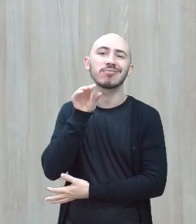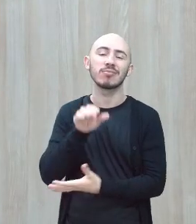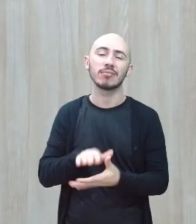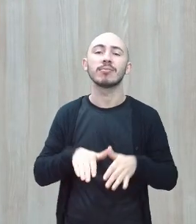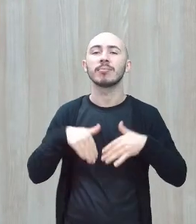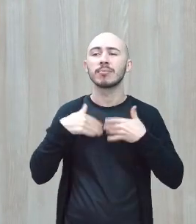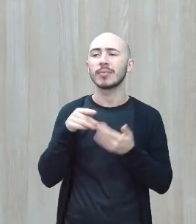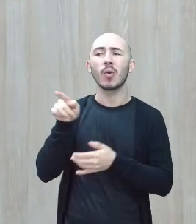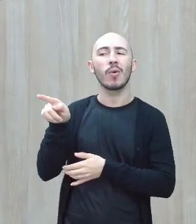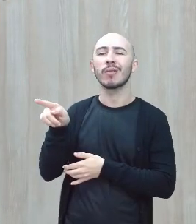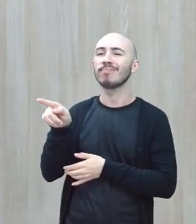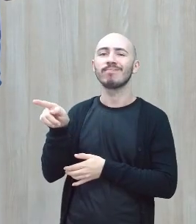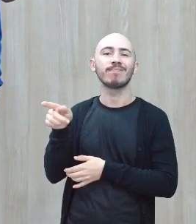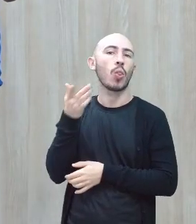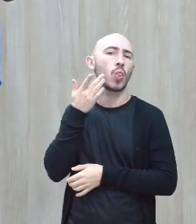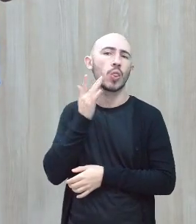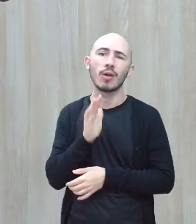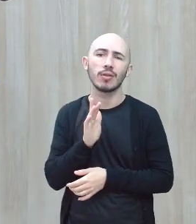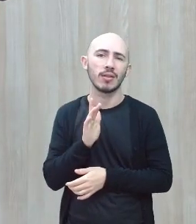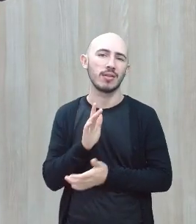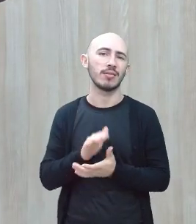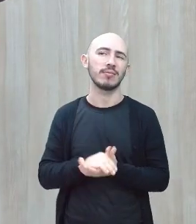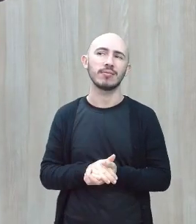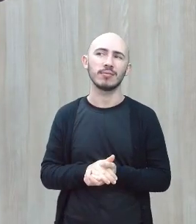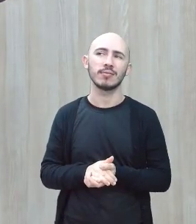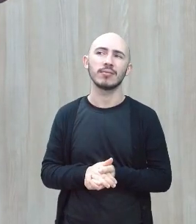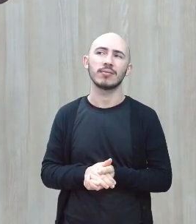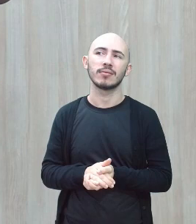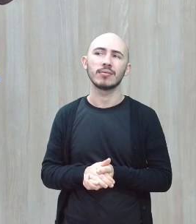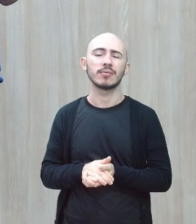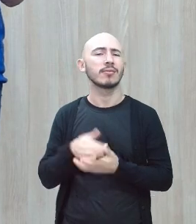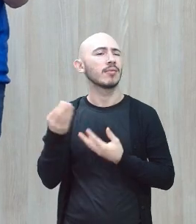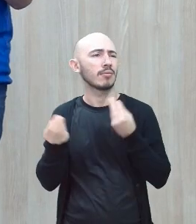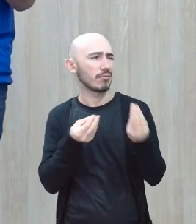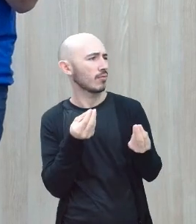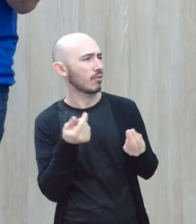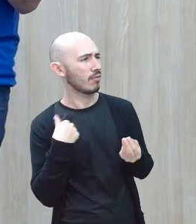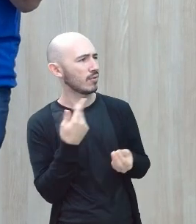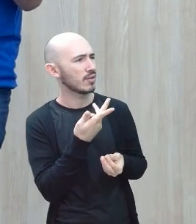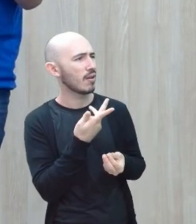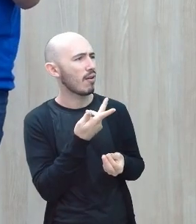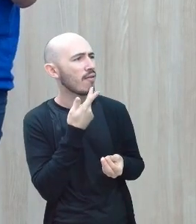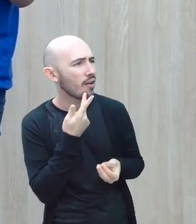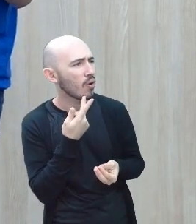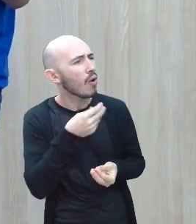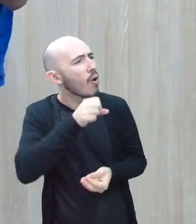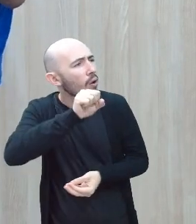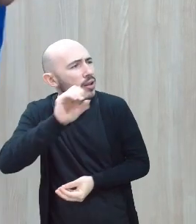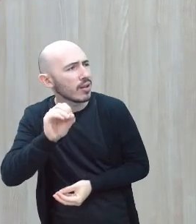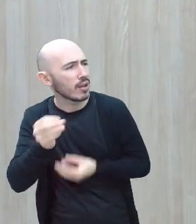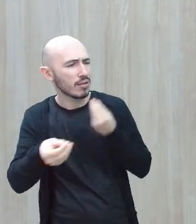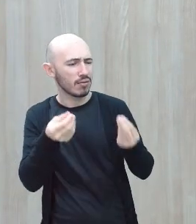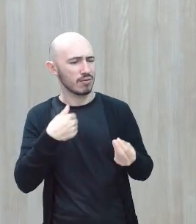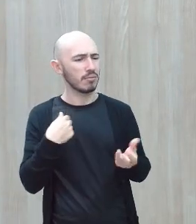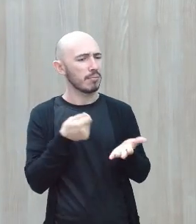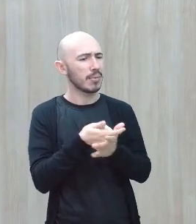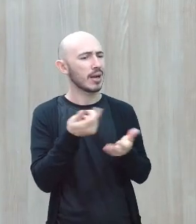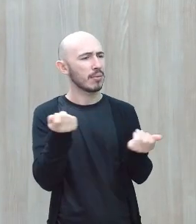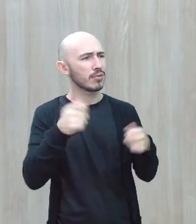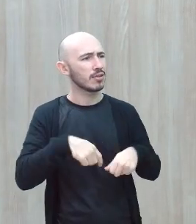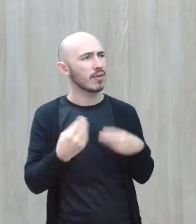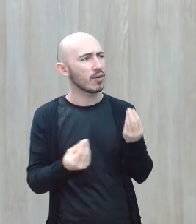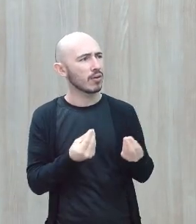E aí eu disse, você falou uma coisa e esse aqui paga, como é que funciona? Eu disse, o que foi que eu falei? E eu tinha